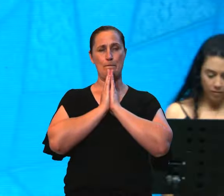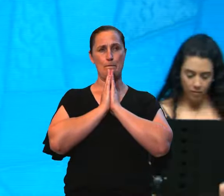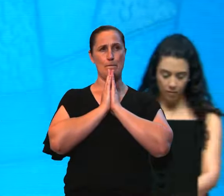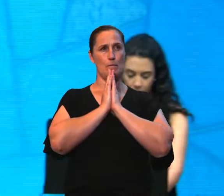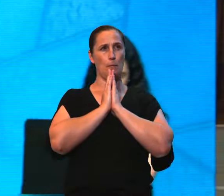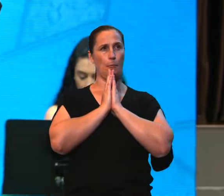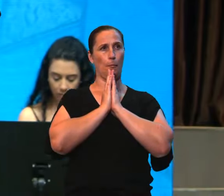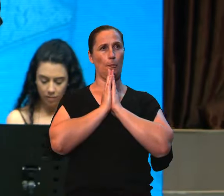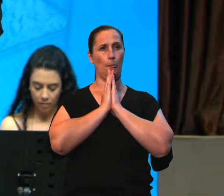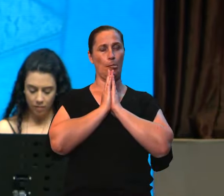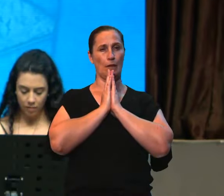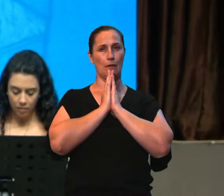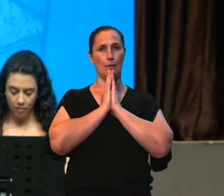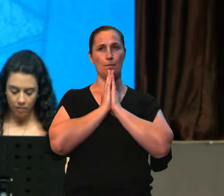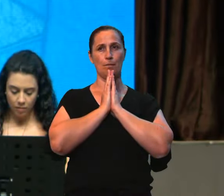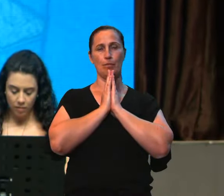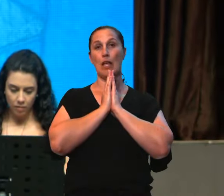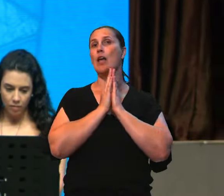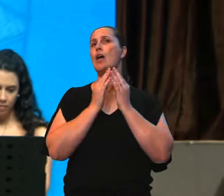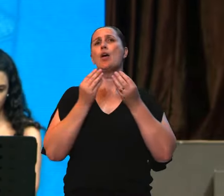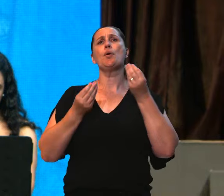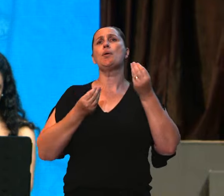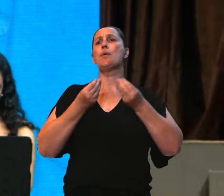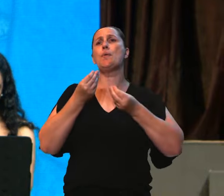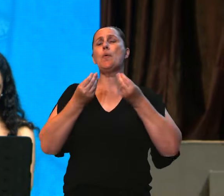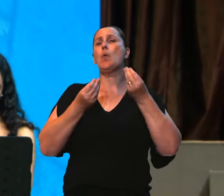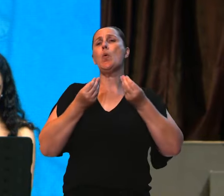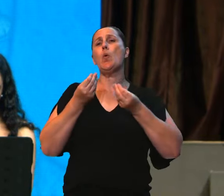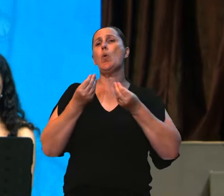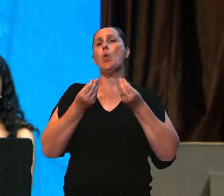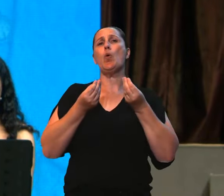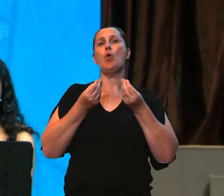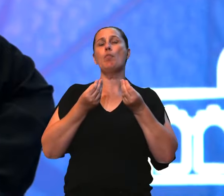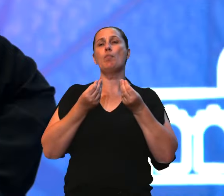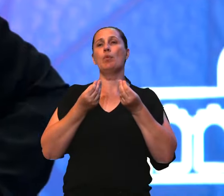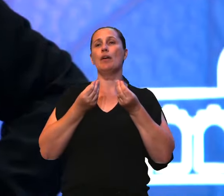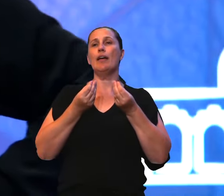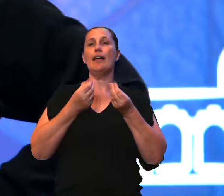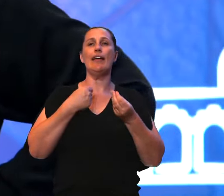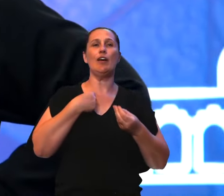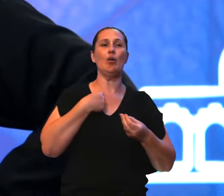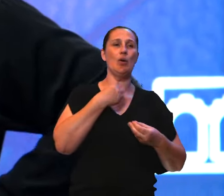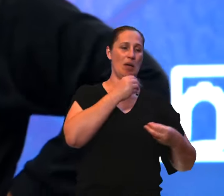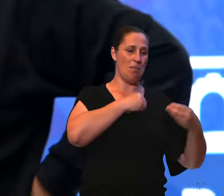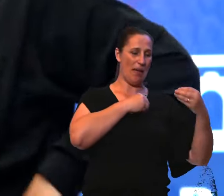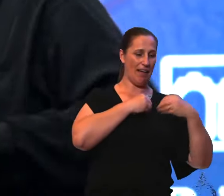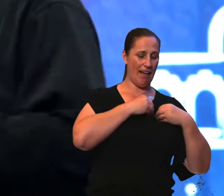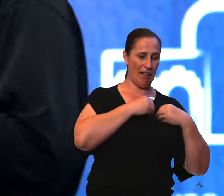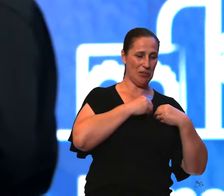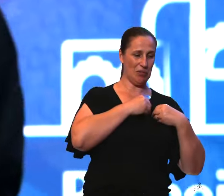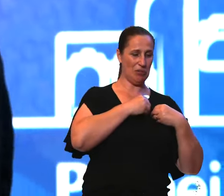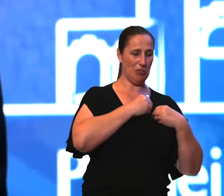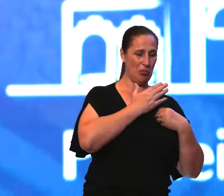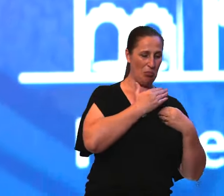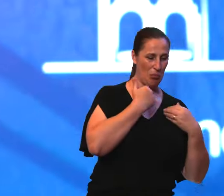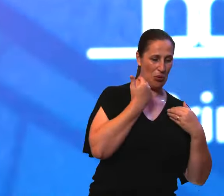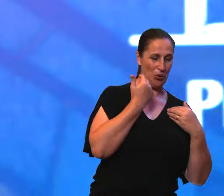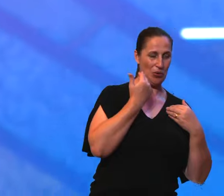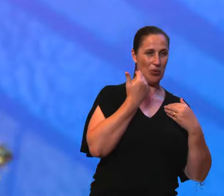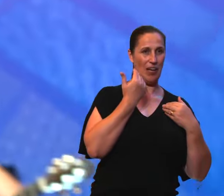olhos Como faz então para eu deixar de ser morto nos meus delitos e pecados e passar a ter